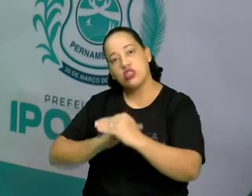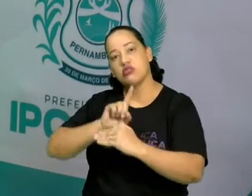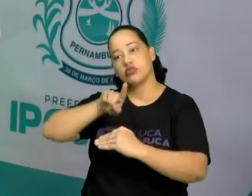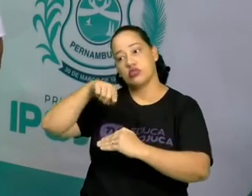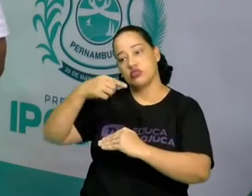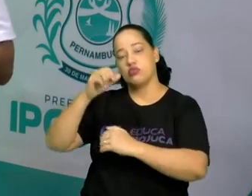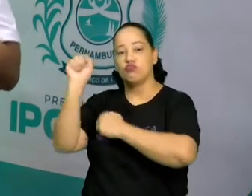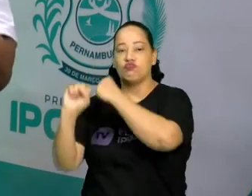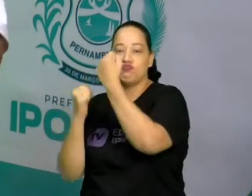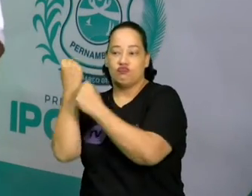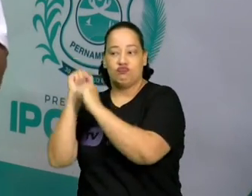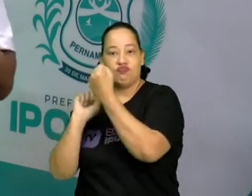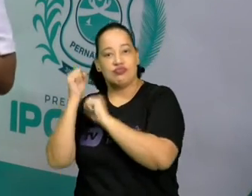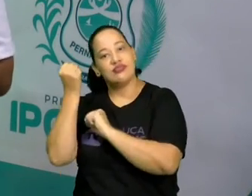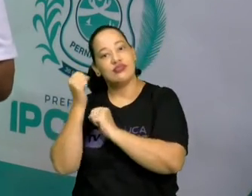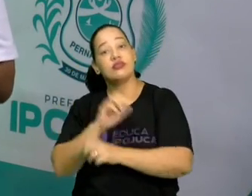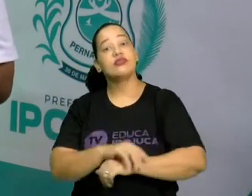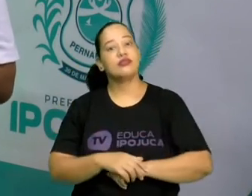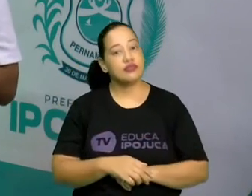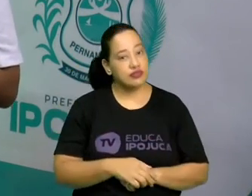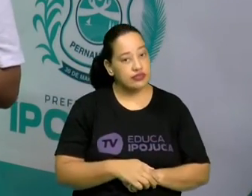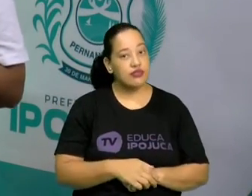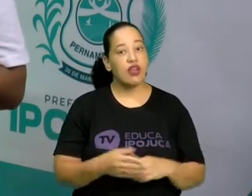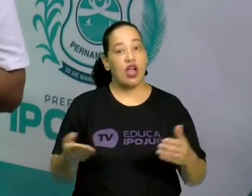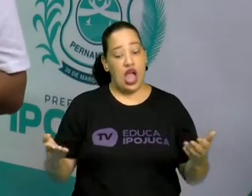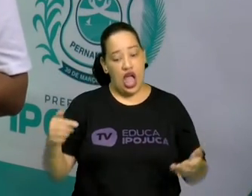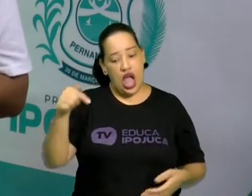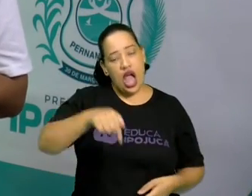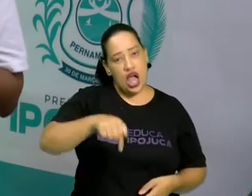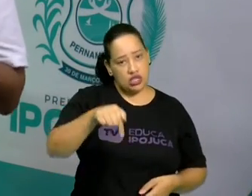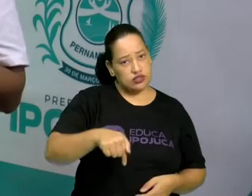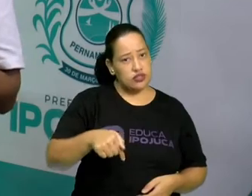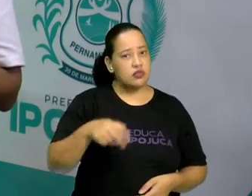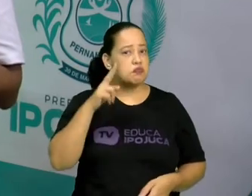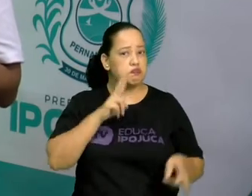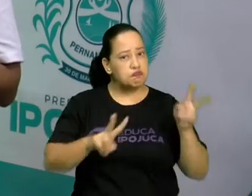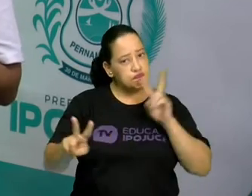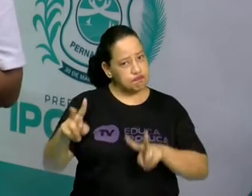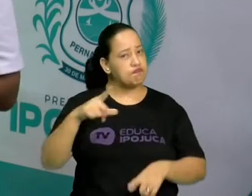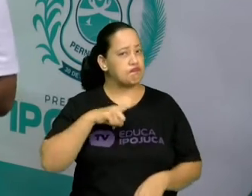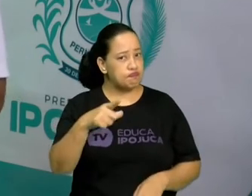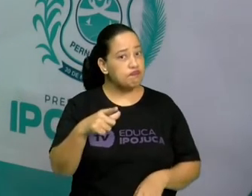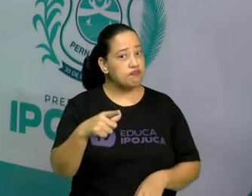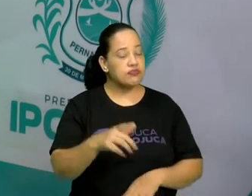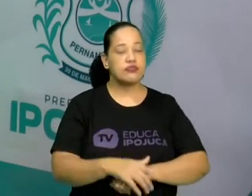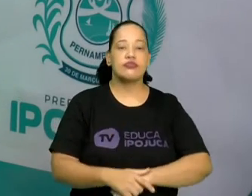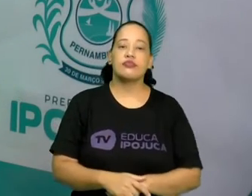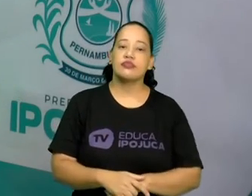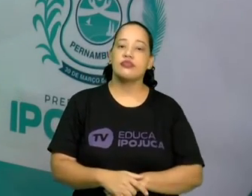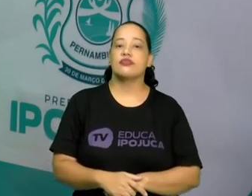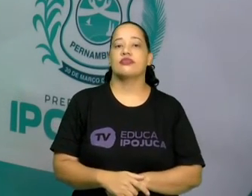faço essa pergunta para vocês. Isso é bastante presente aqui no nosso dia a dia, do nosso município?